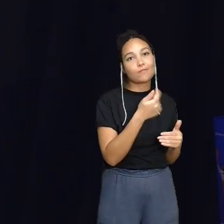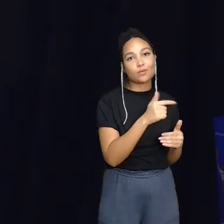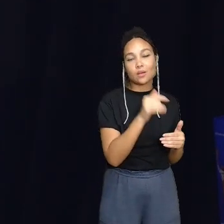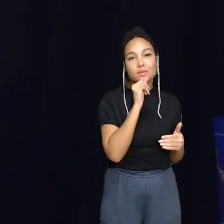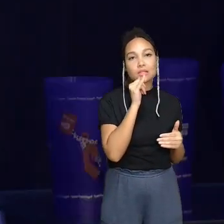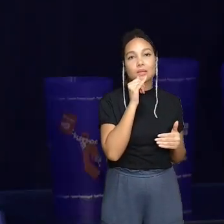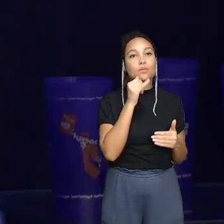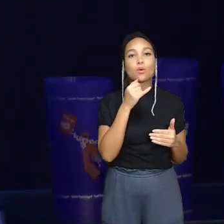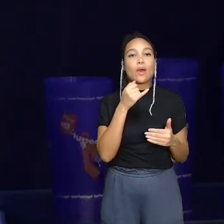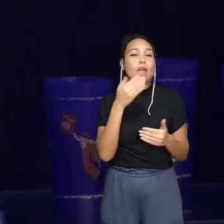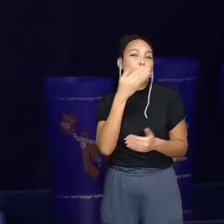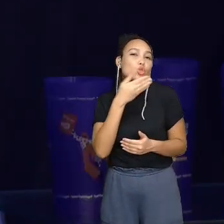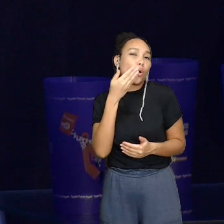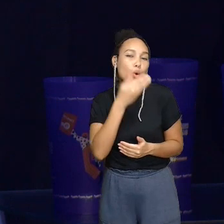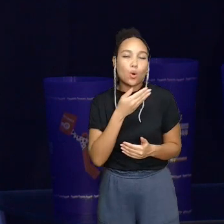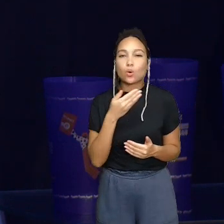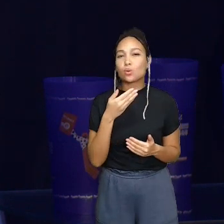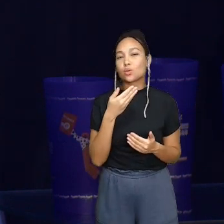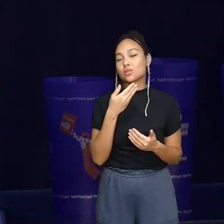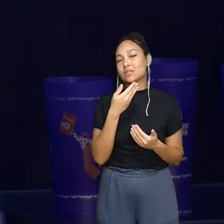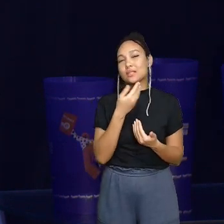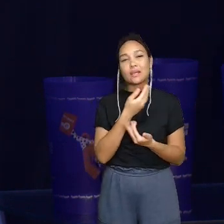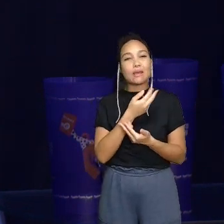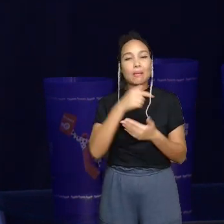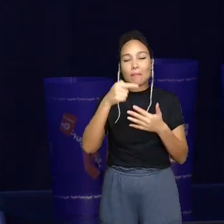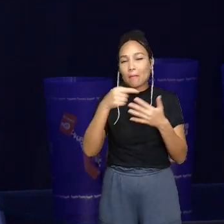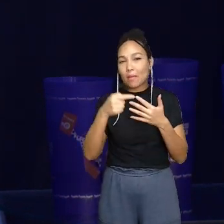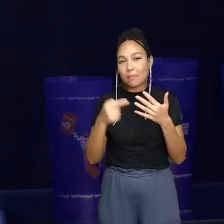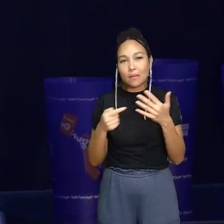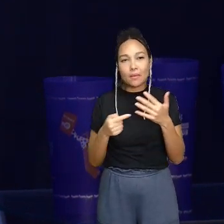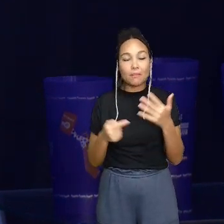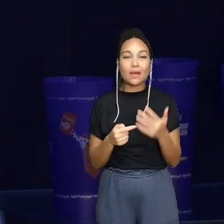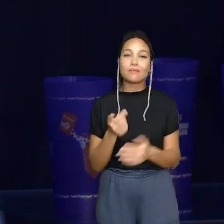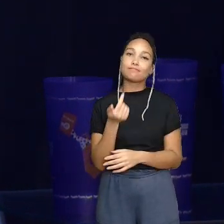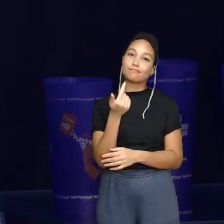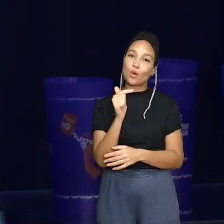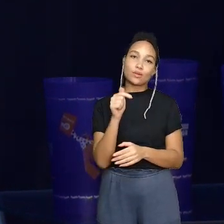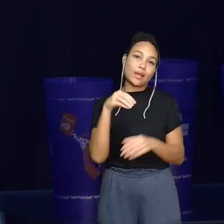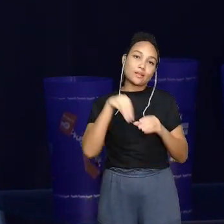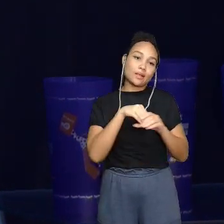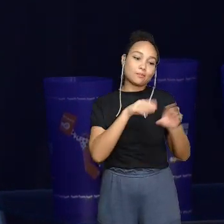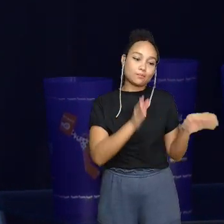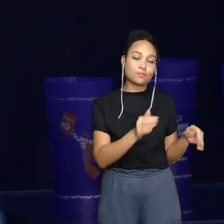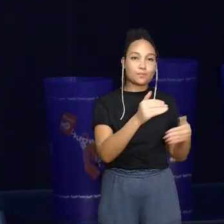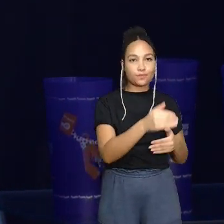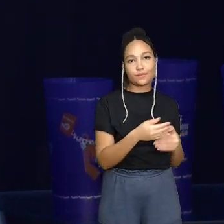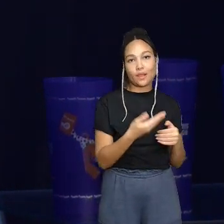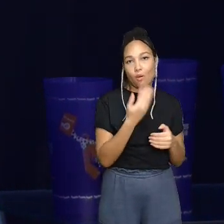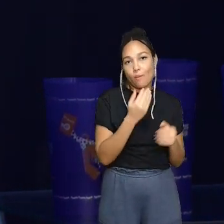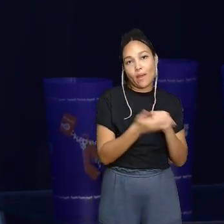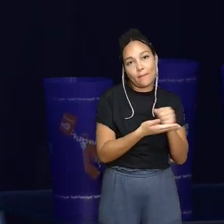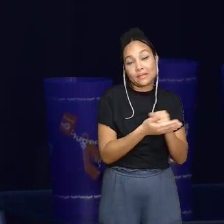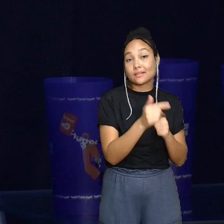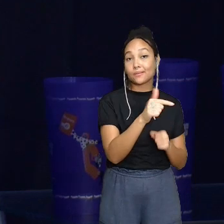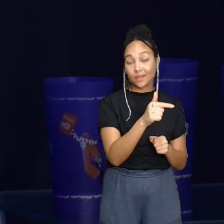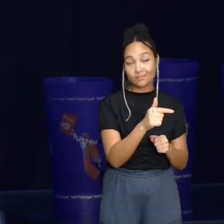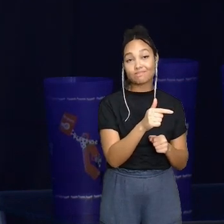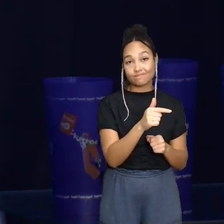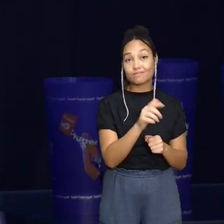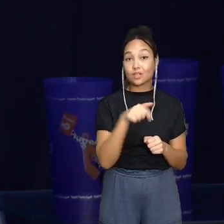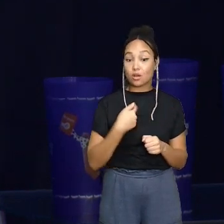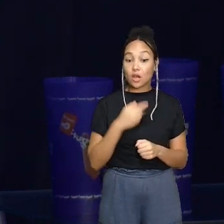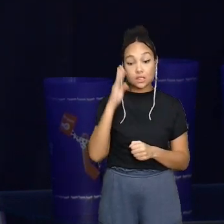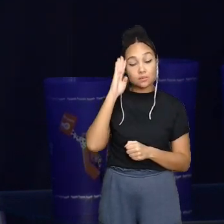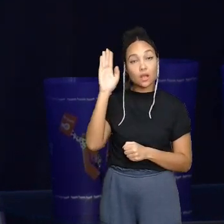é um queijo, é um misto quente, é um chocolatinho. Então, a gente priorizou